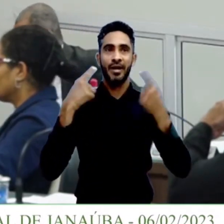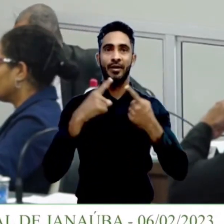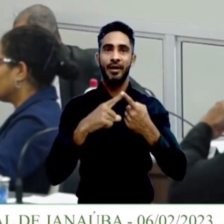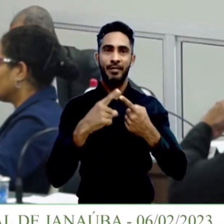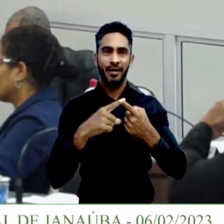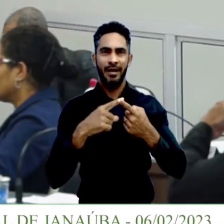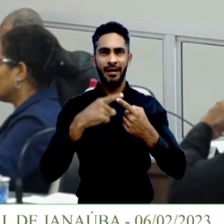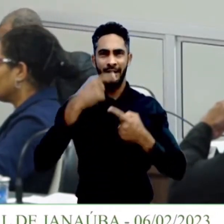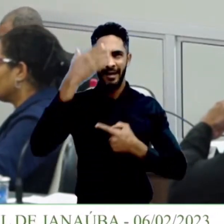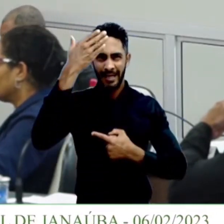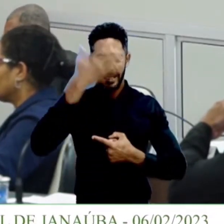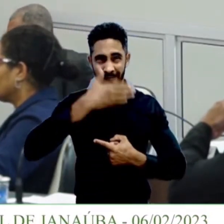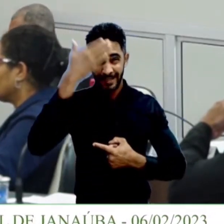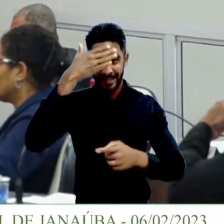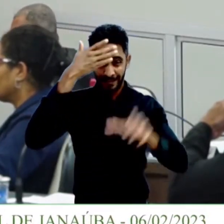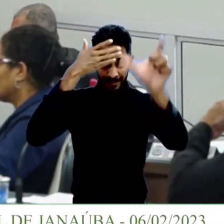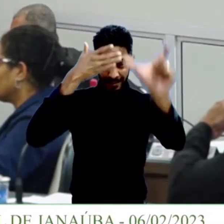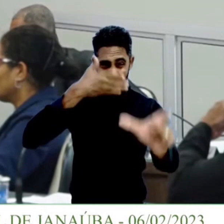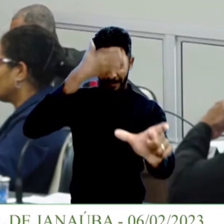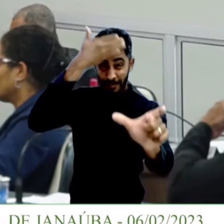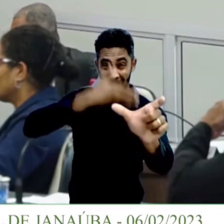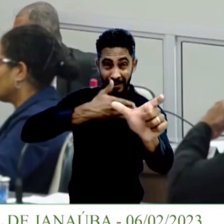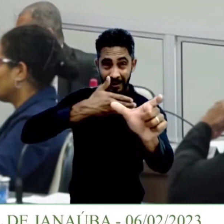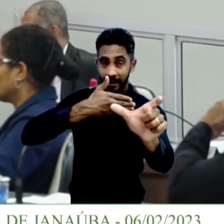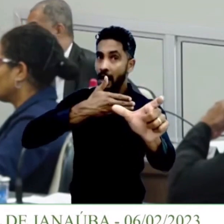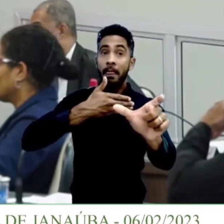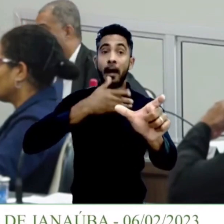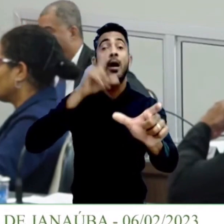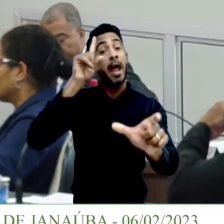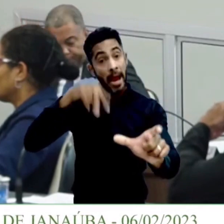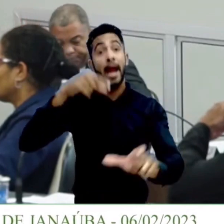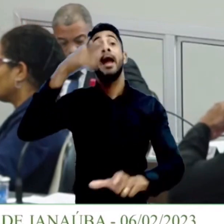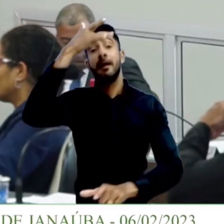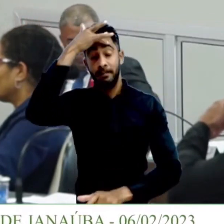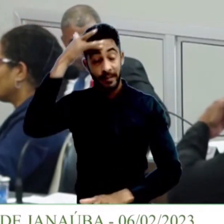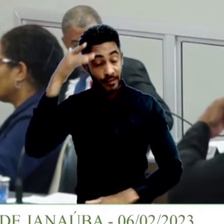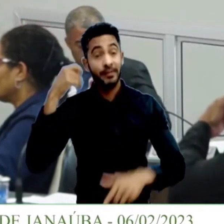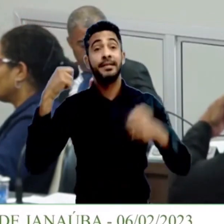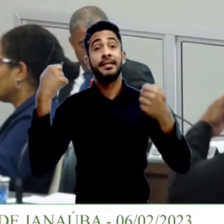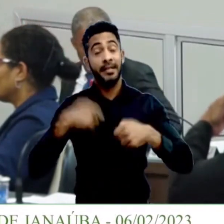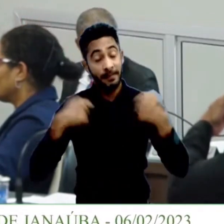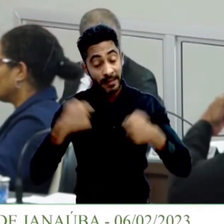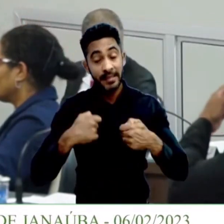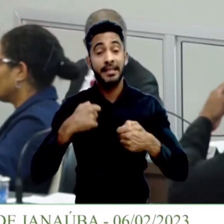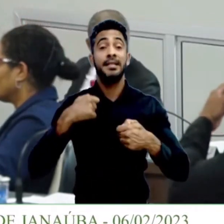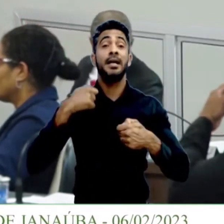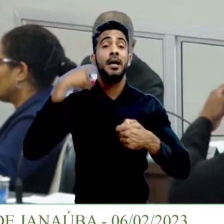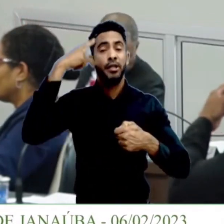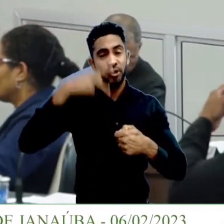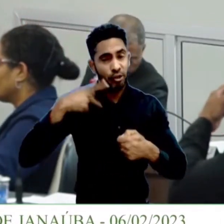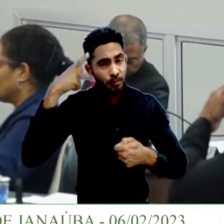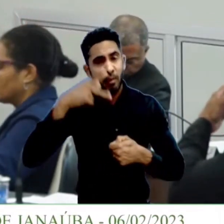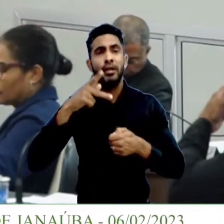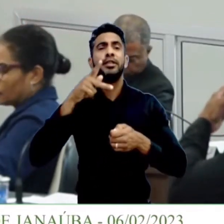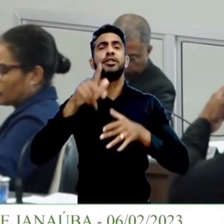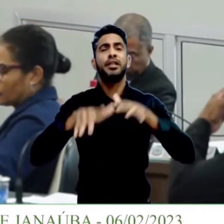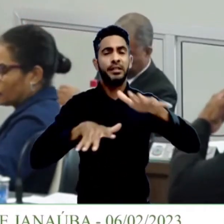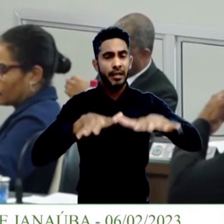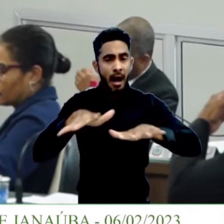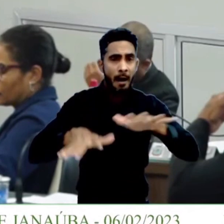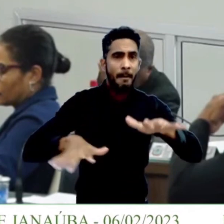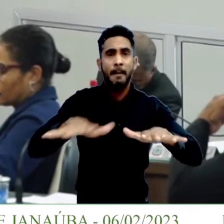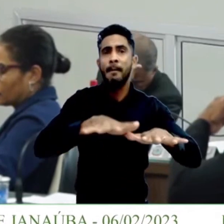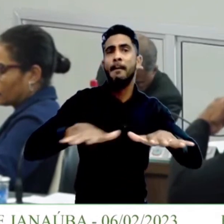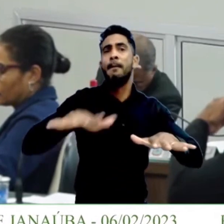são invisíveis. São pessoas que estão precisando de políticas públicas eficazes,